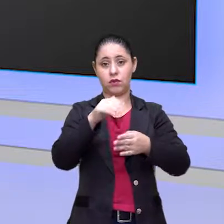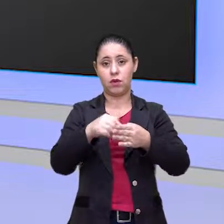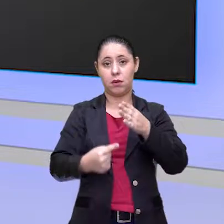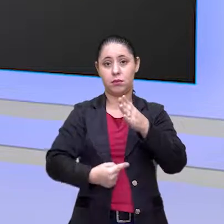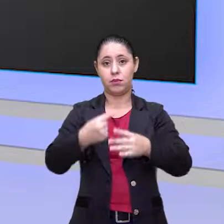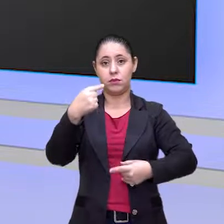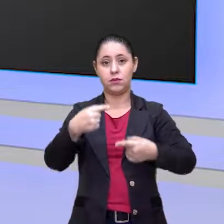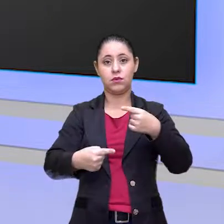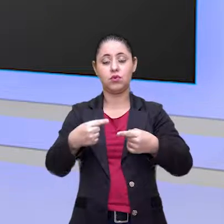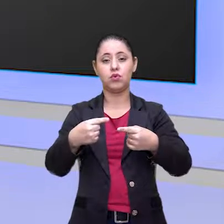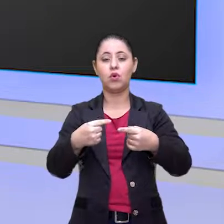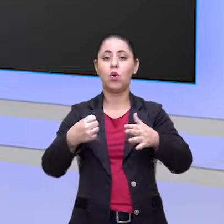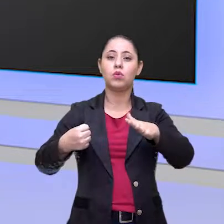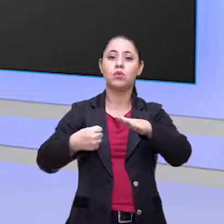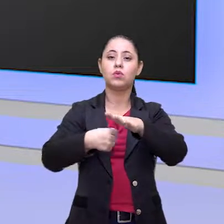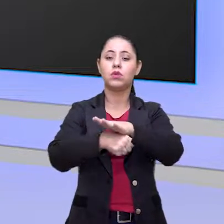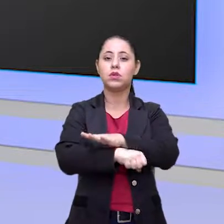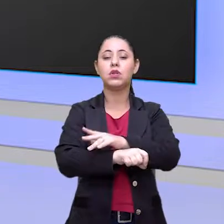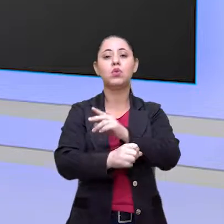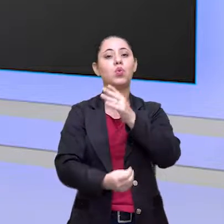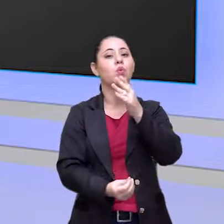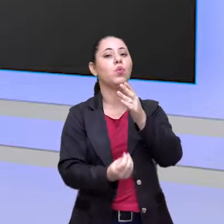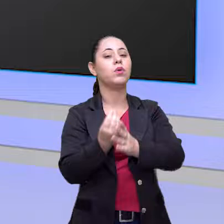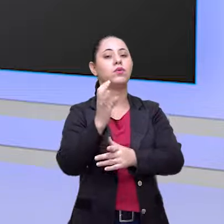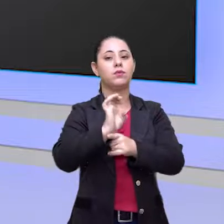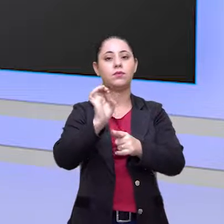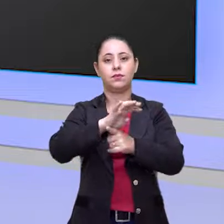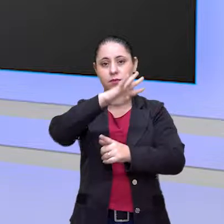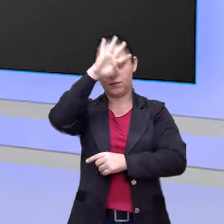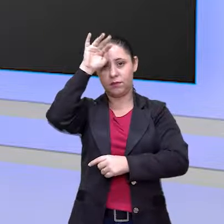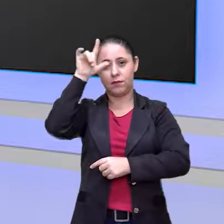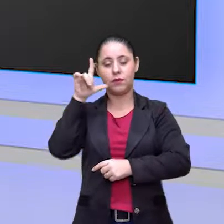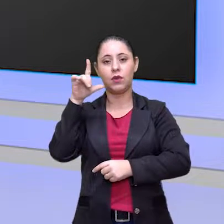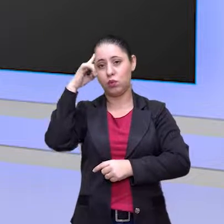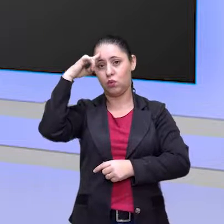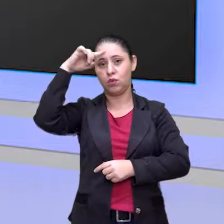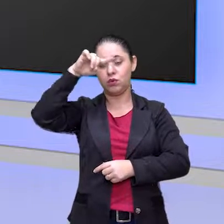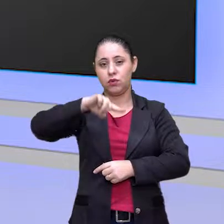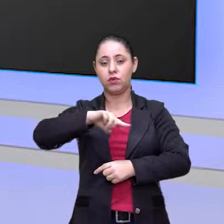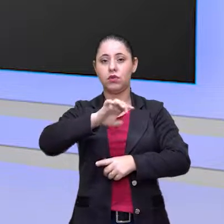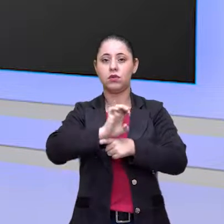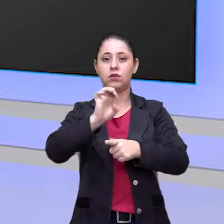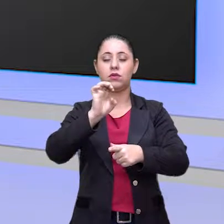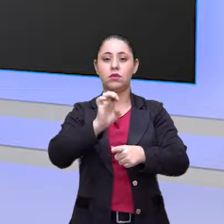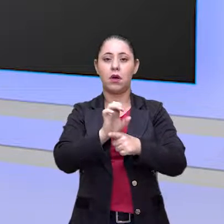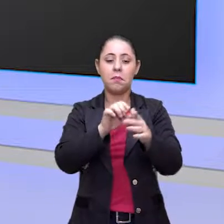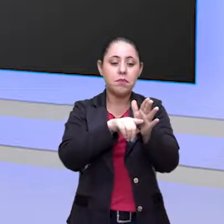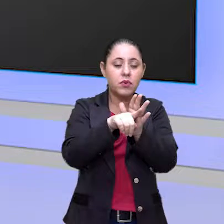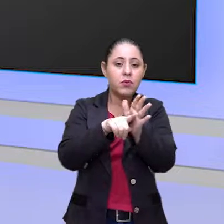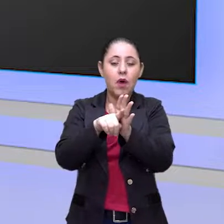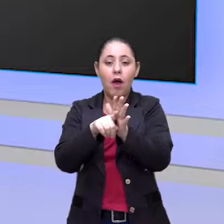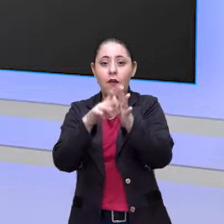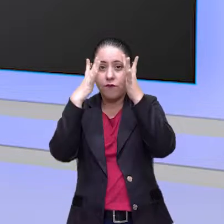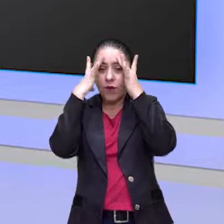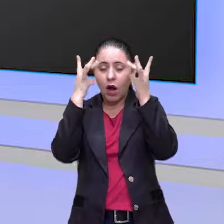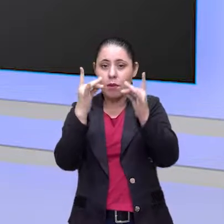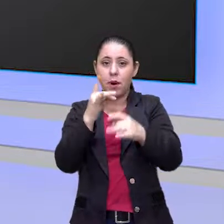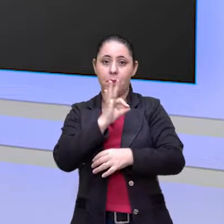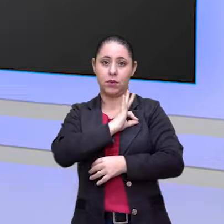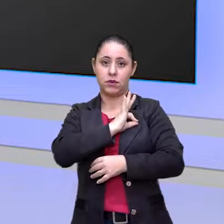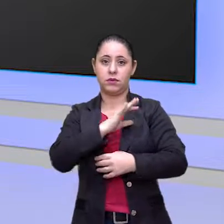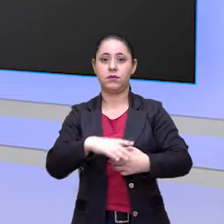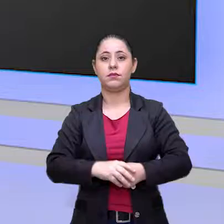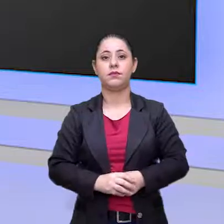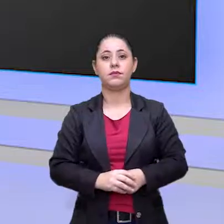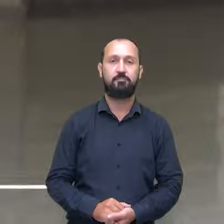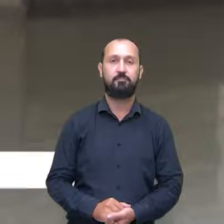Projeto votado em primeira discussão institui no âmbito do estado de Mato Grosso do Sul o Dia Estadual do Perito